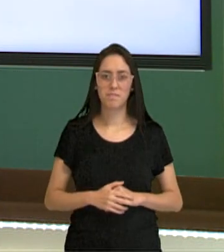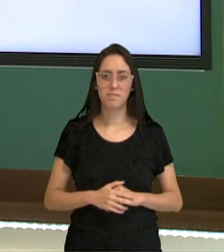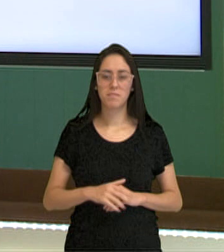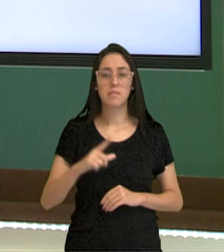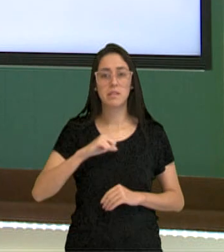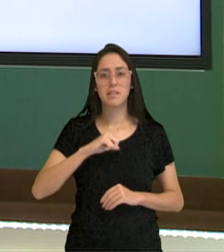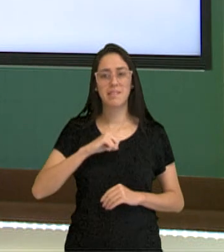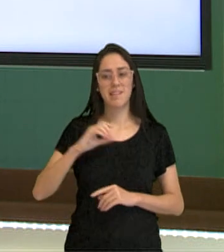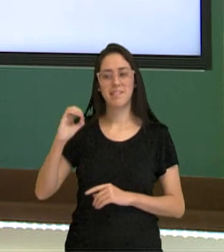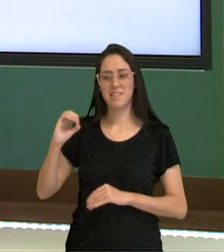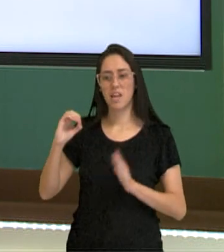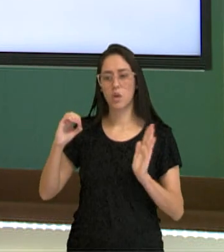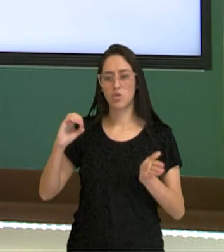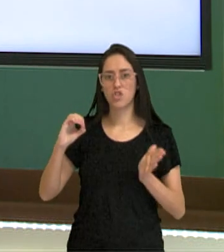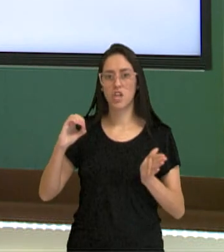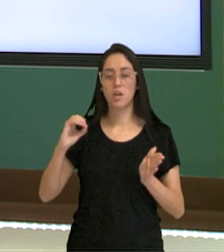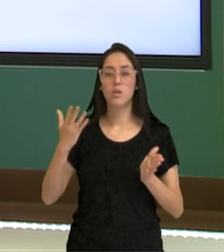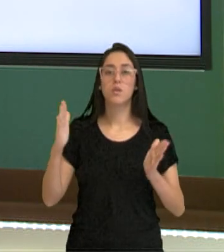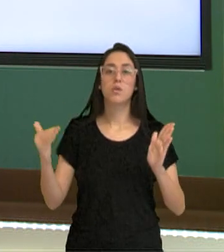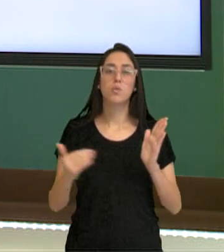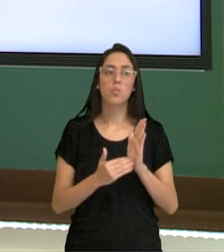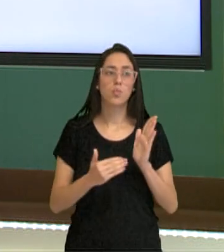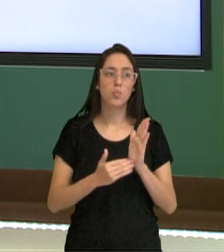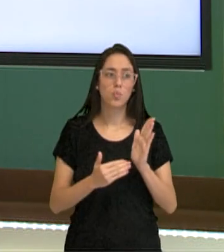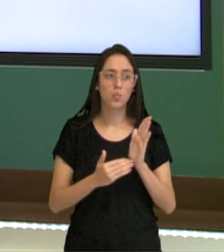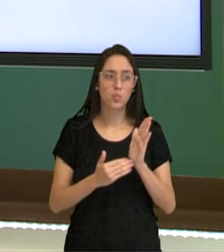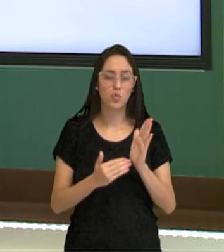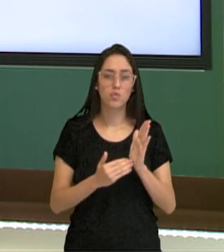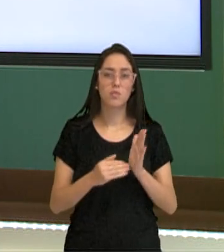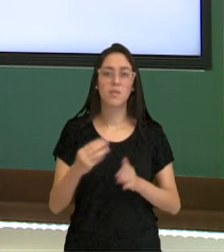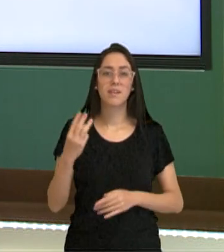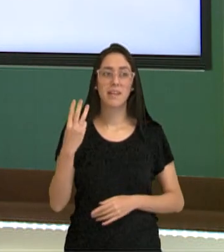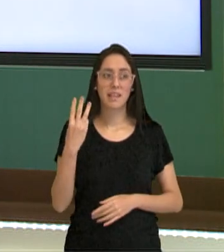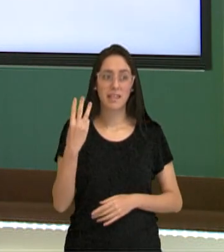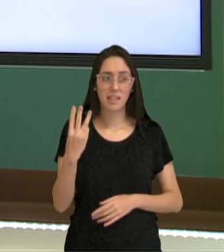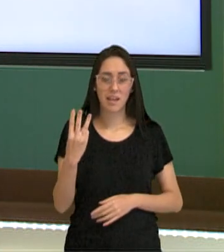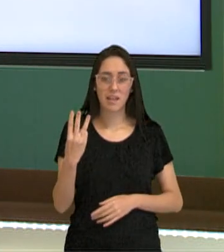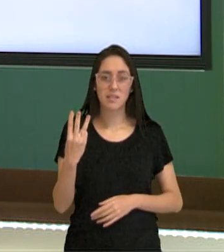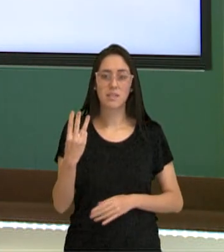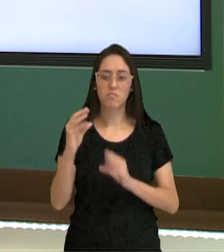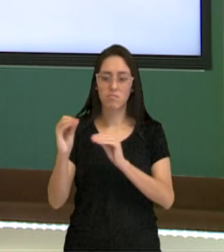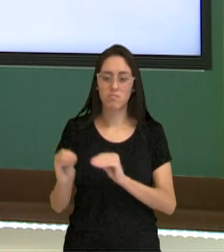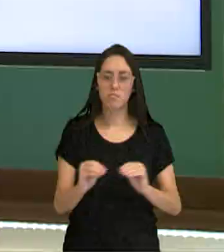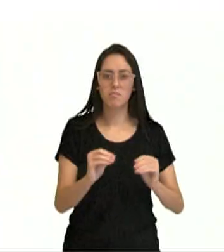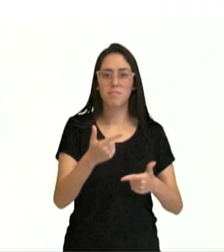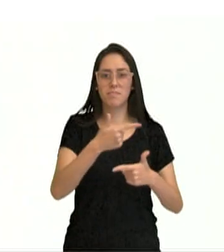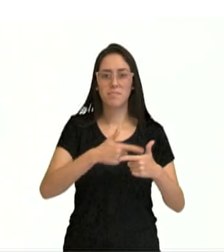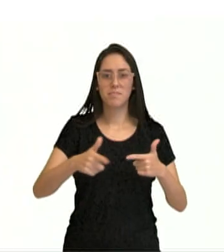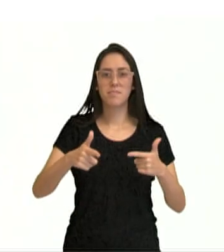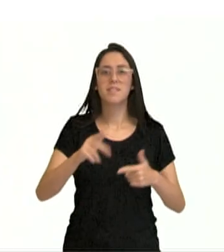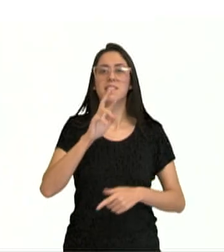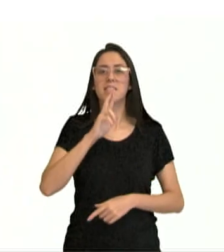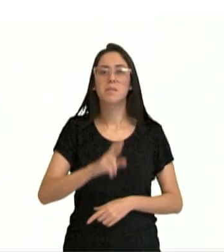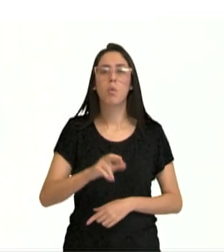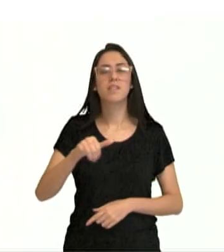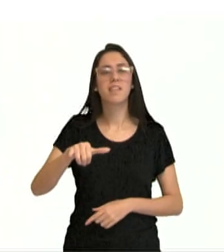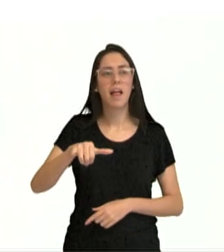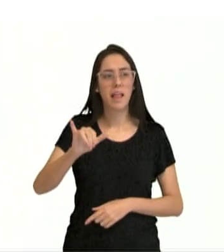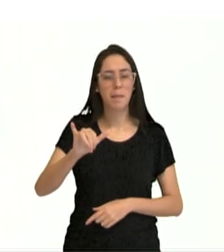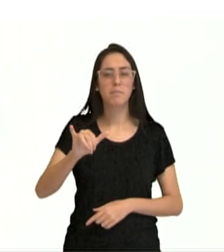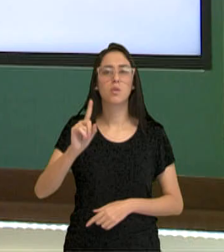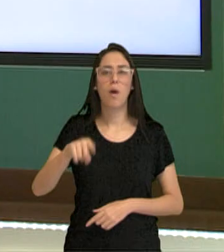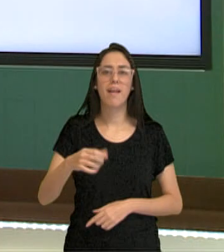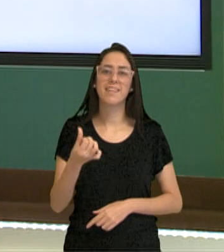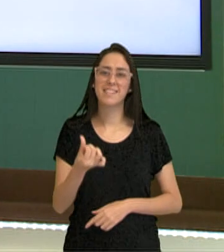tinha zero, né? E por último, 3 que está multiplicando, passa dividindo. O y igual a 6. Conjunto de solução dessa equação,